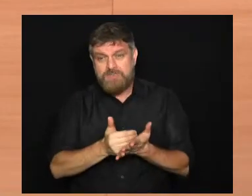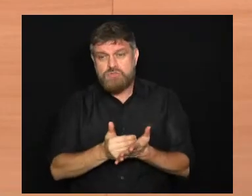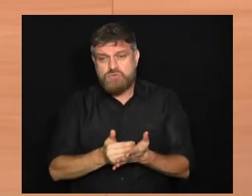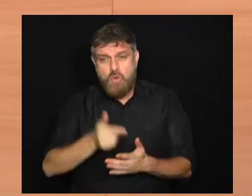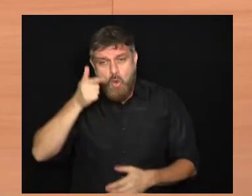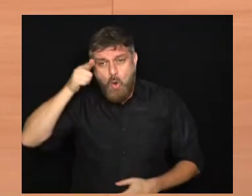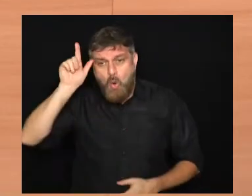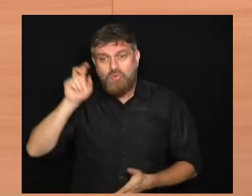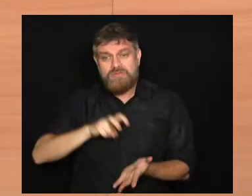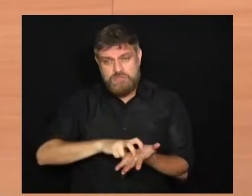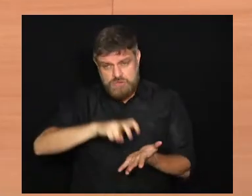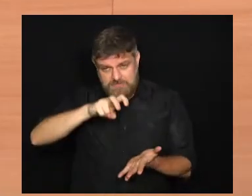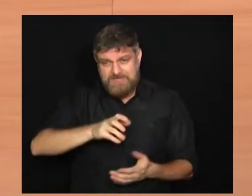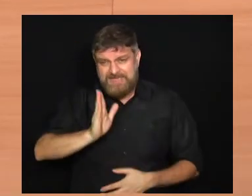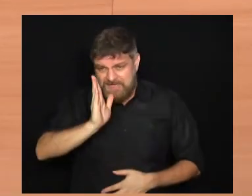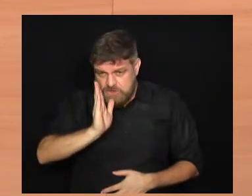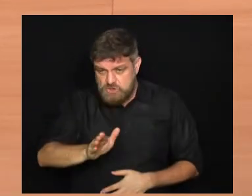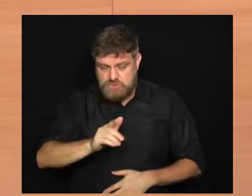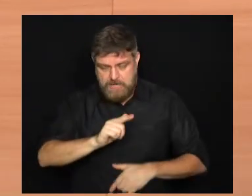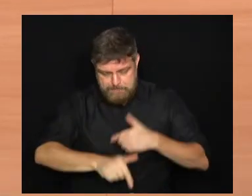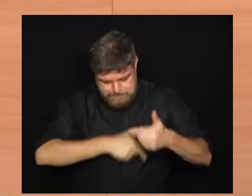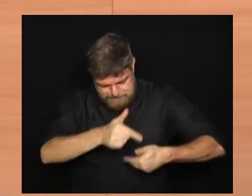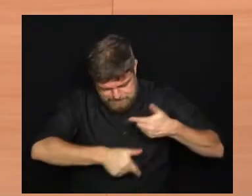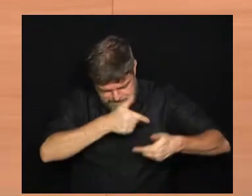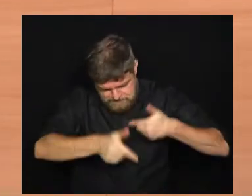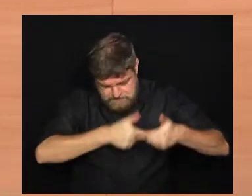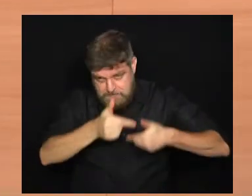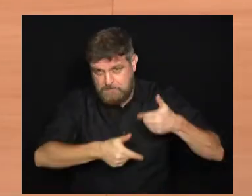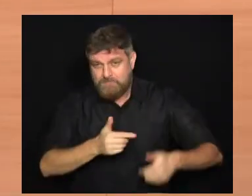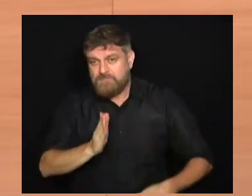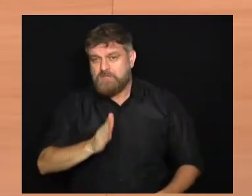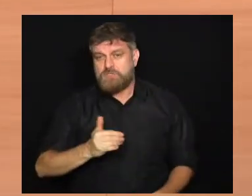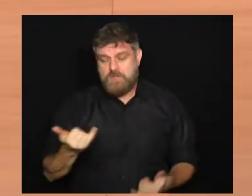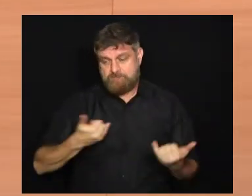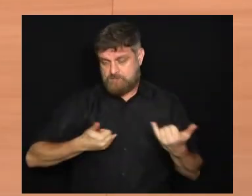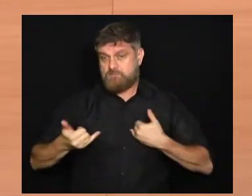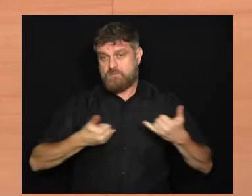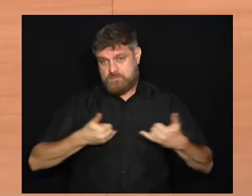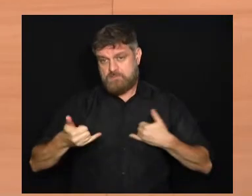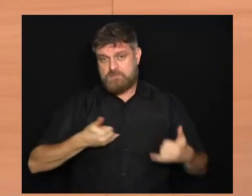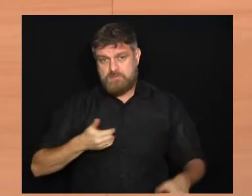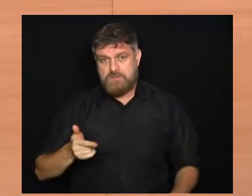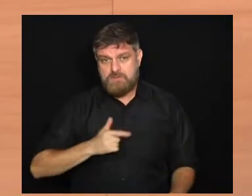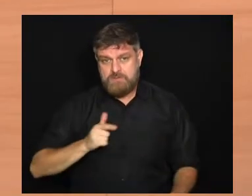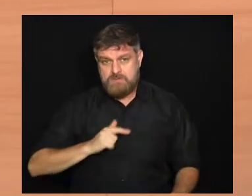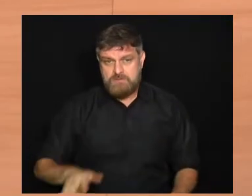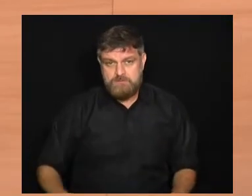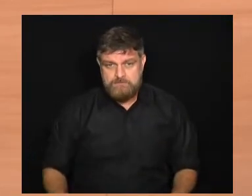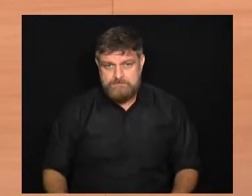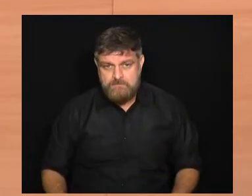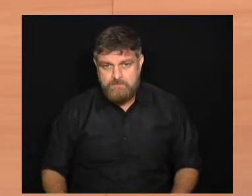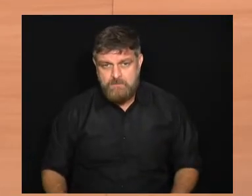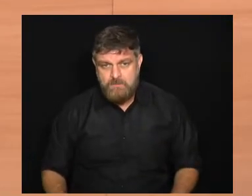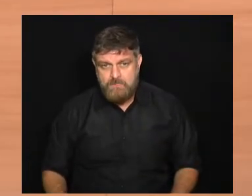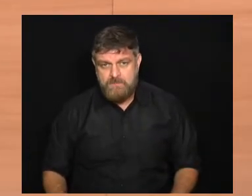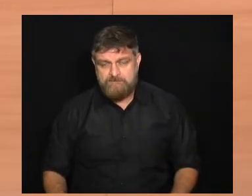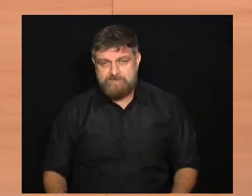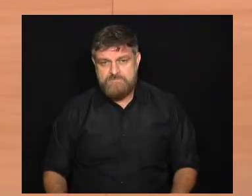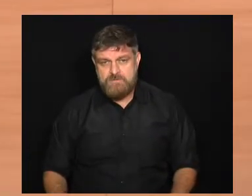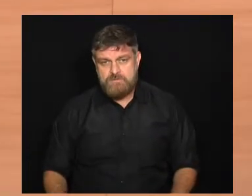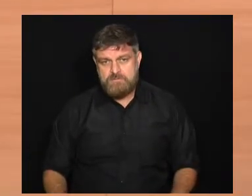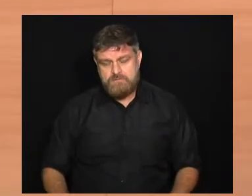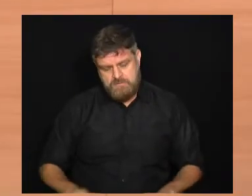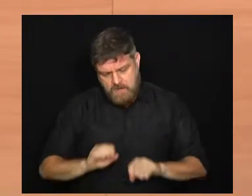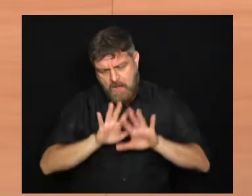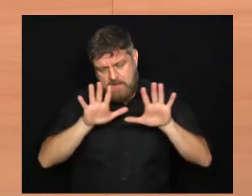da manhã, o pessoal já está atuando, recentemente eu já recebi informações que está ocorrendo algumas oitivas, então, é claro,